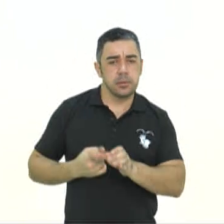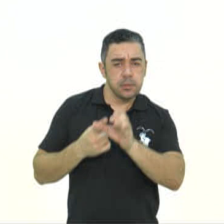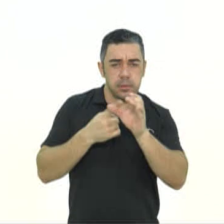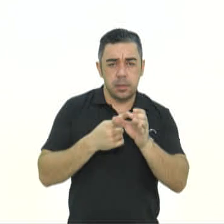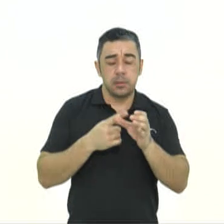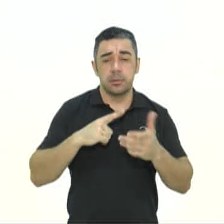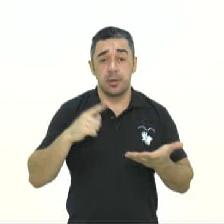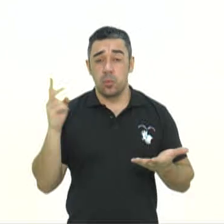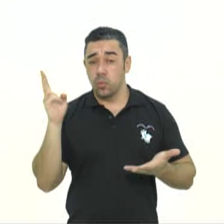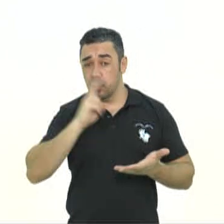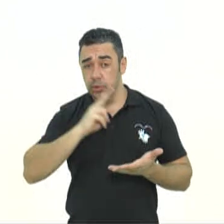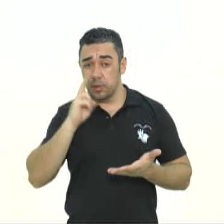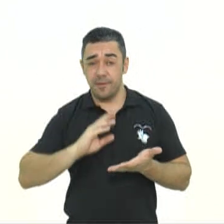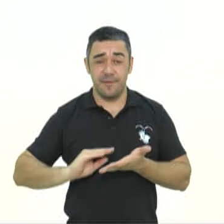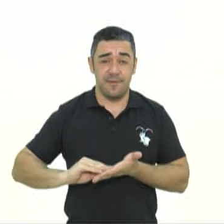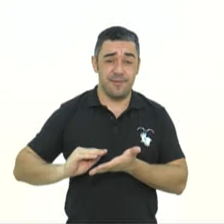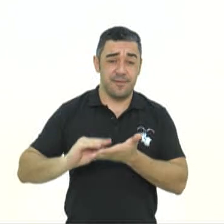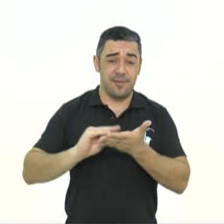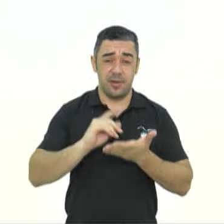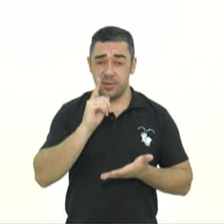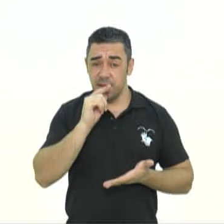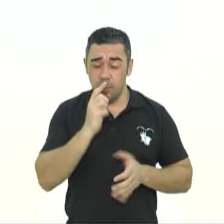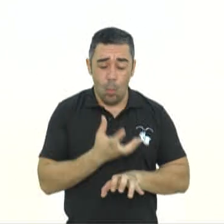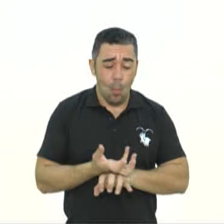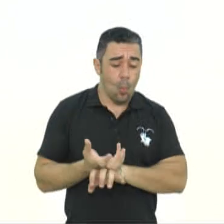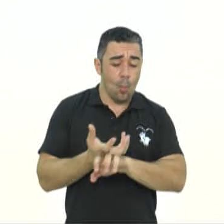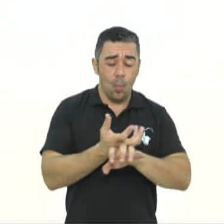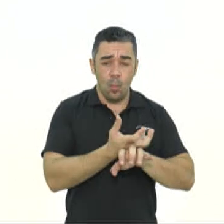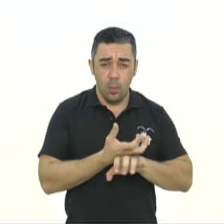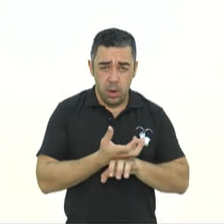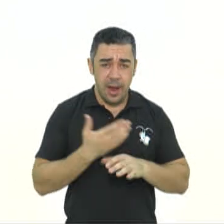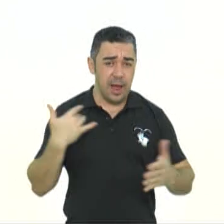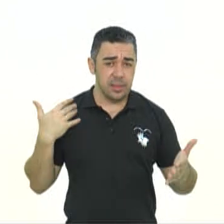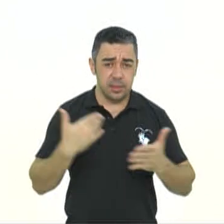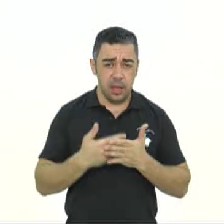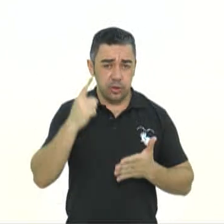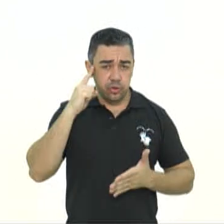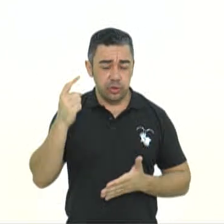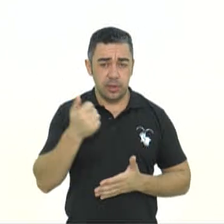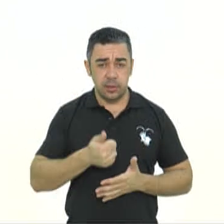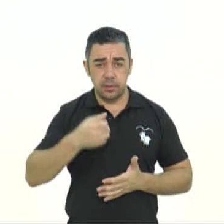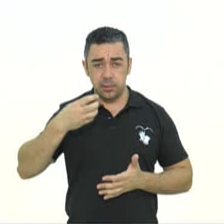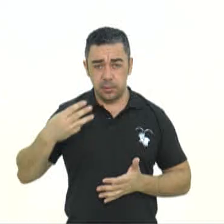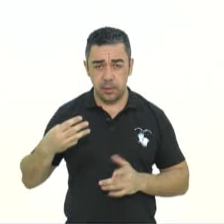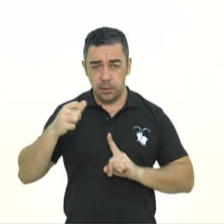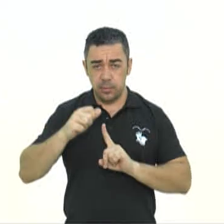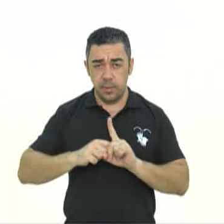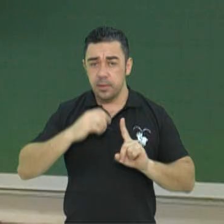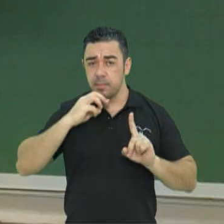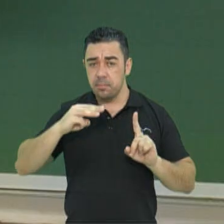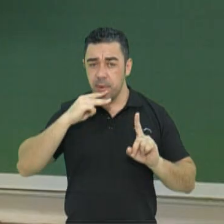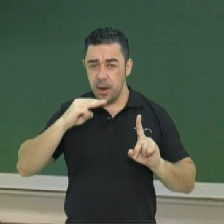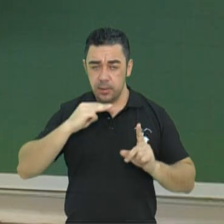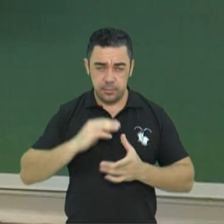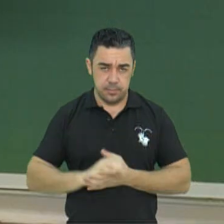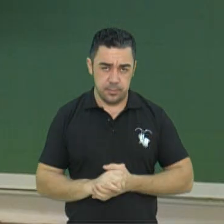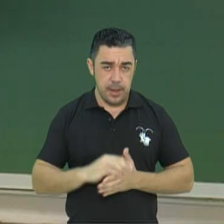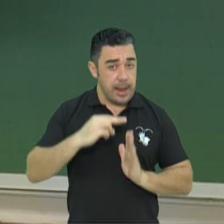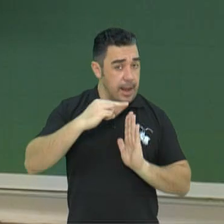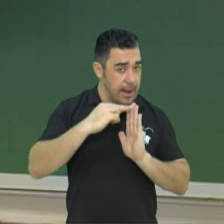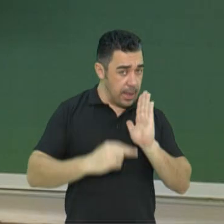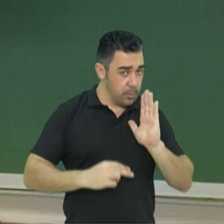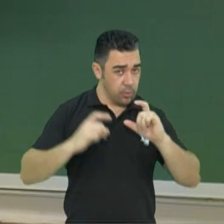de emergência por seca ou estiagem até o dia 13 de março, certo? Então, nós fizemos a leitura do